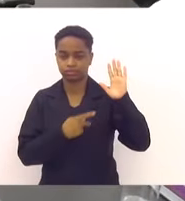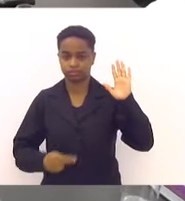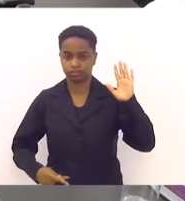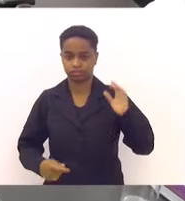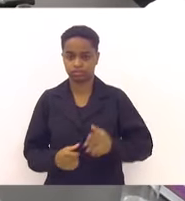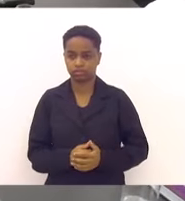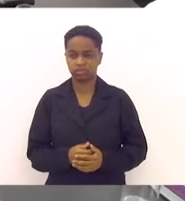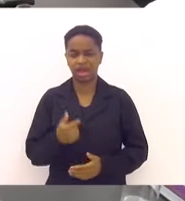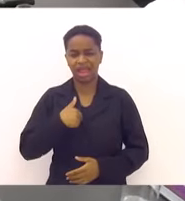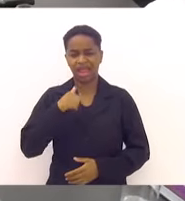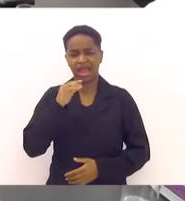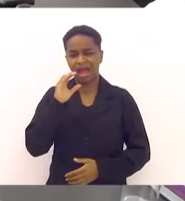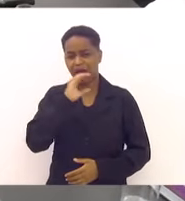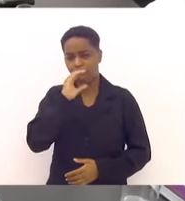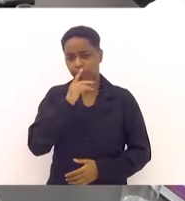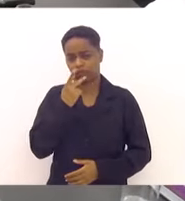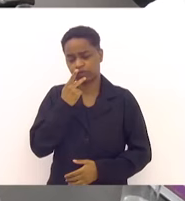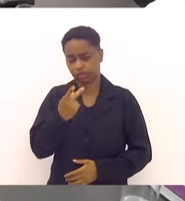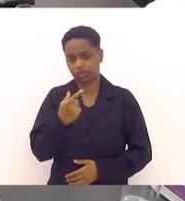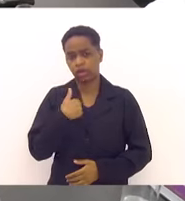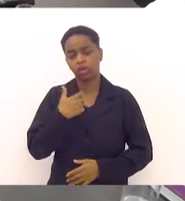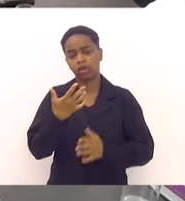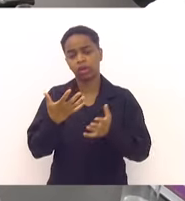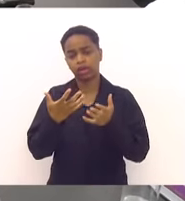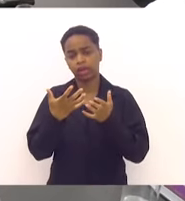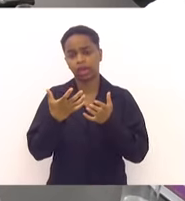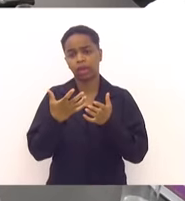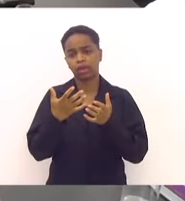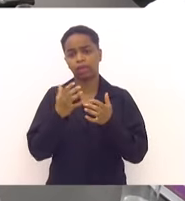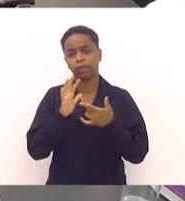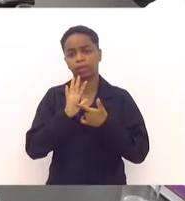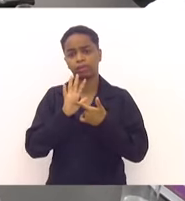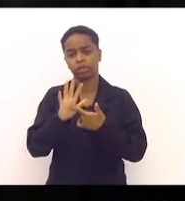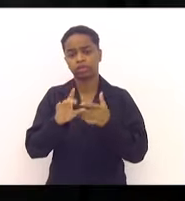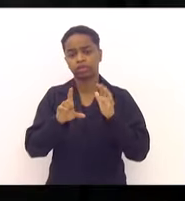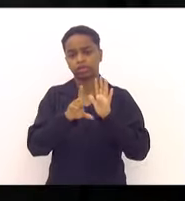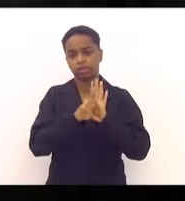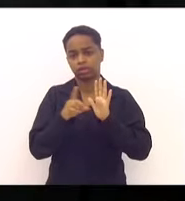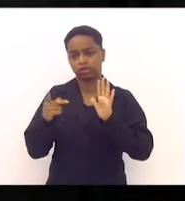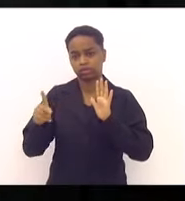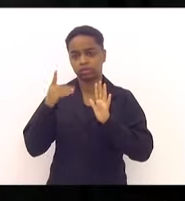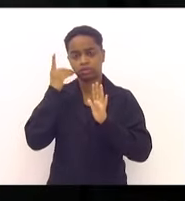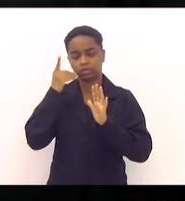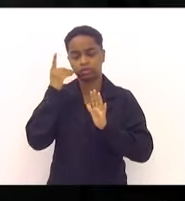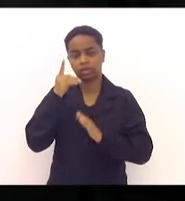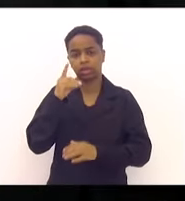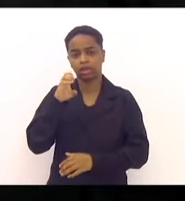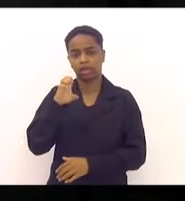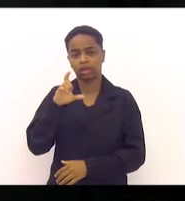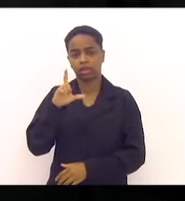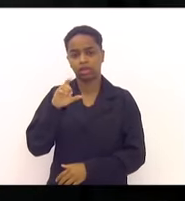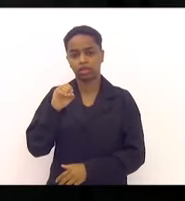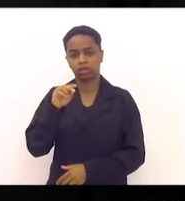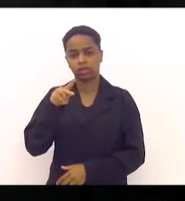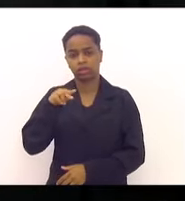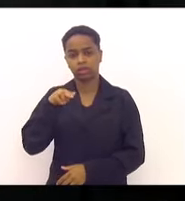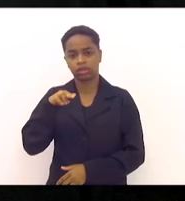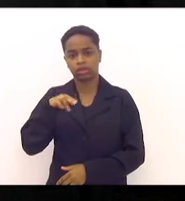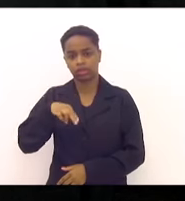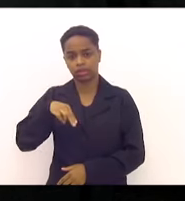Não, muito rapidamente, eu só queria que fosse observada a lei da deputada Eloneida Studart,